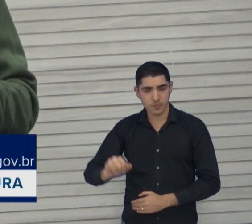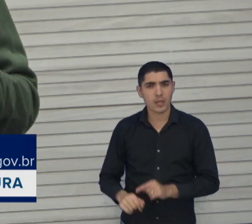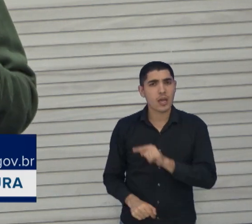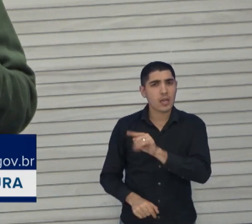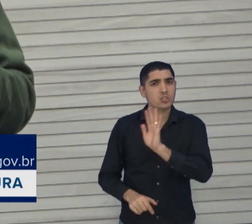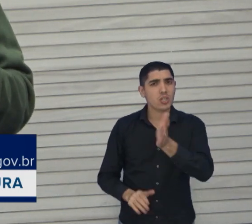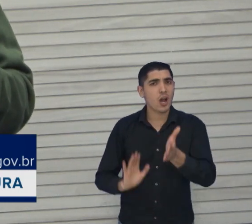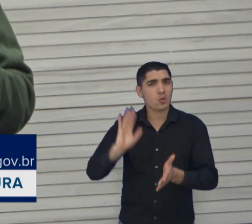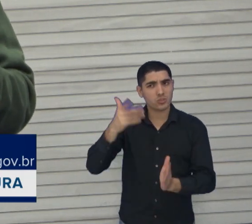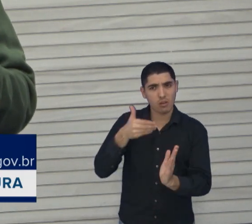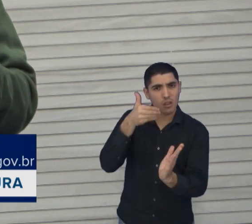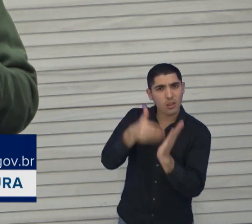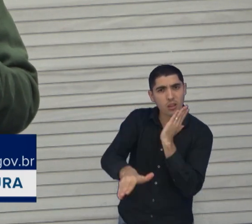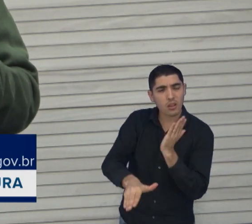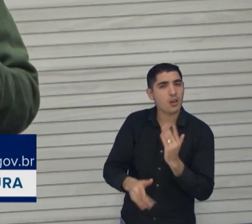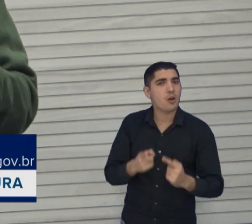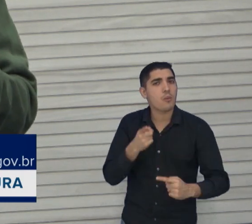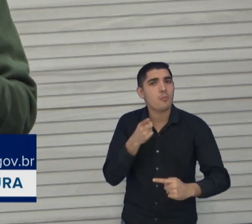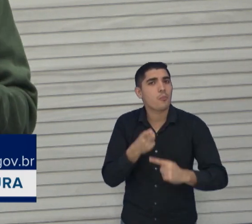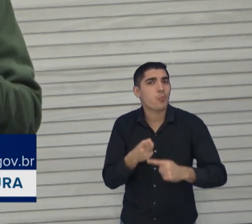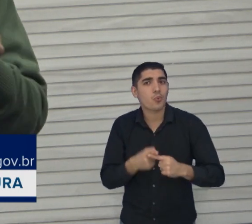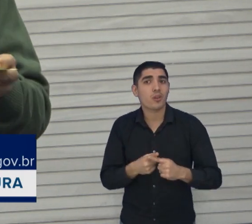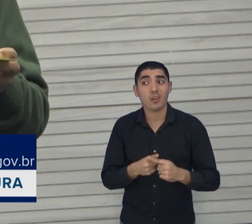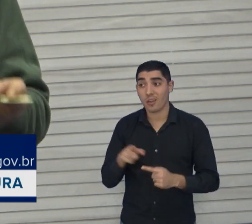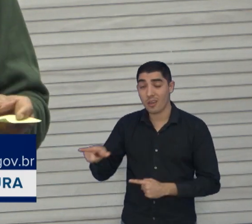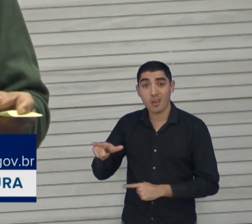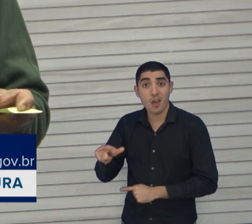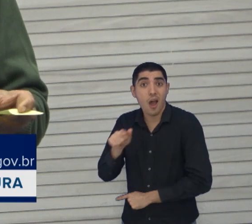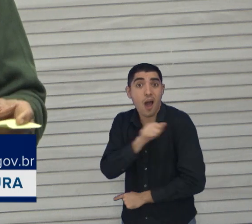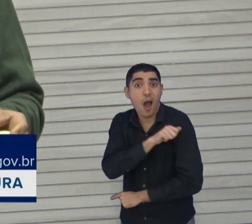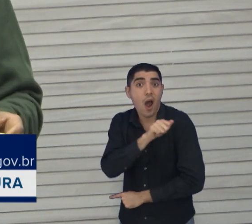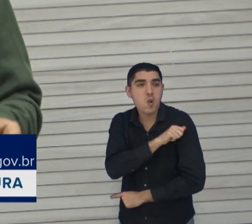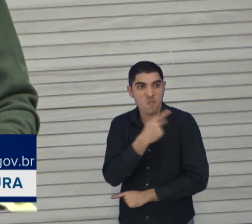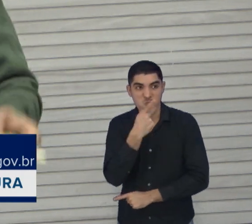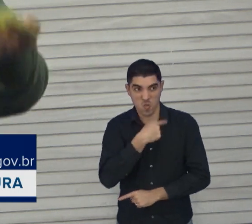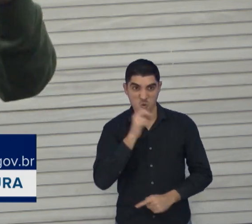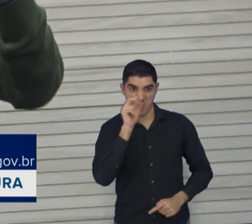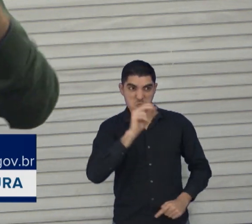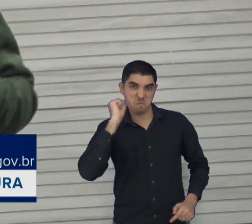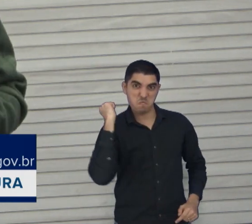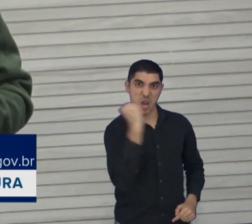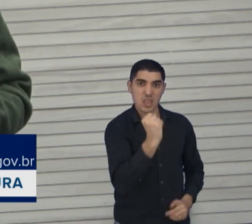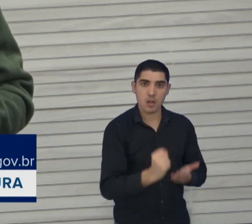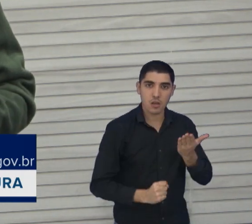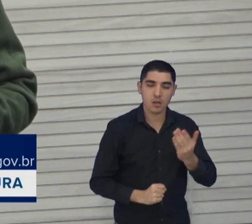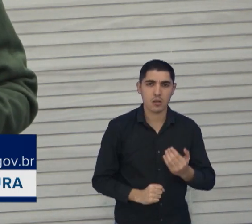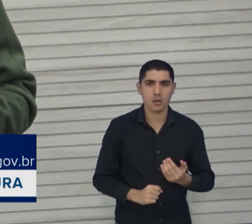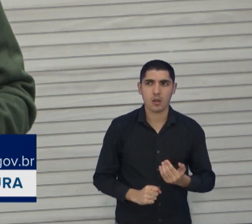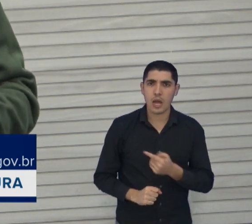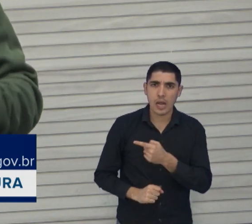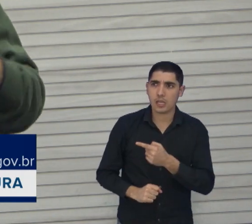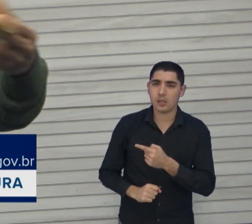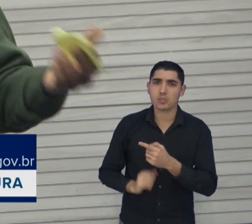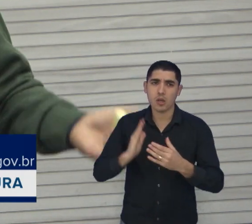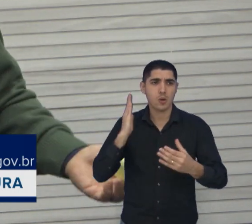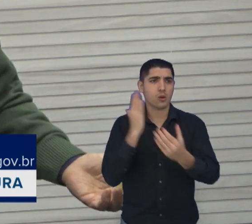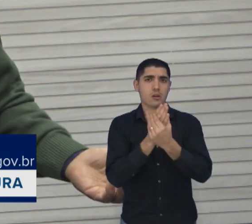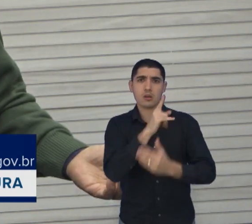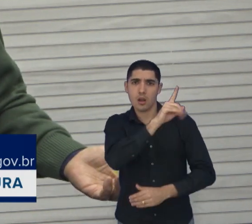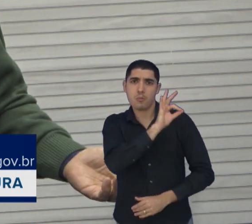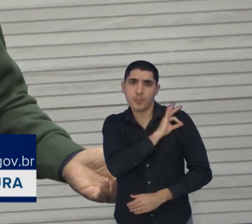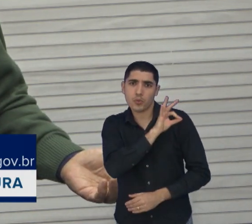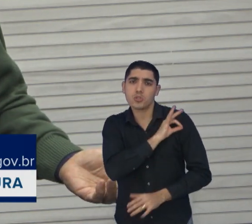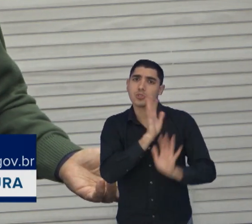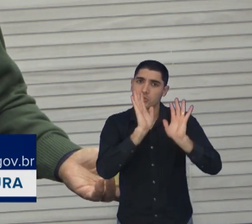porque ele sofreu uma ameaça de um aluno. Ele registrou o BO e a diretora, em vez